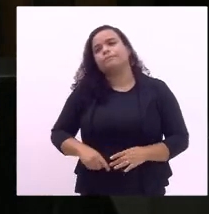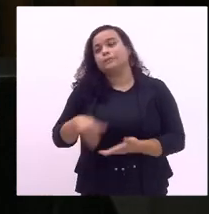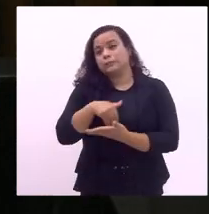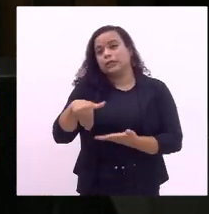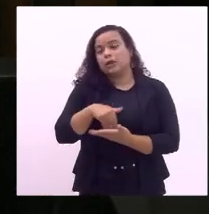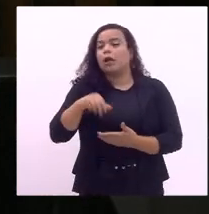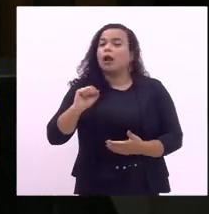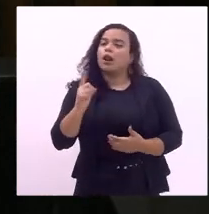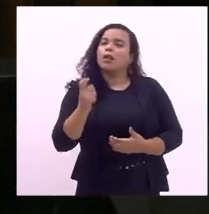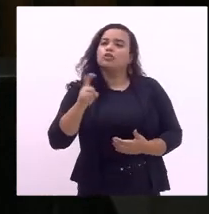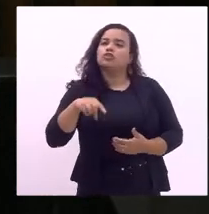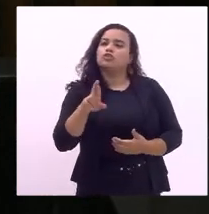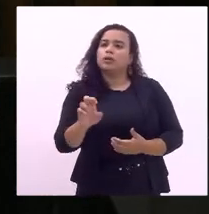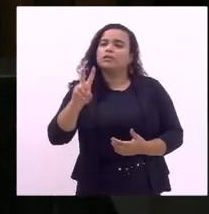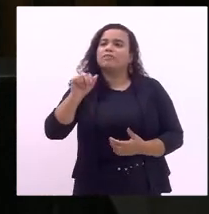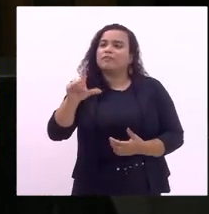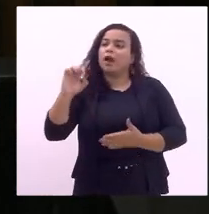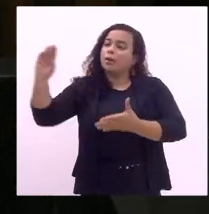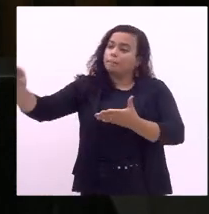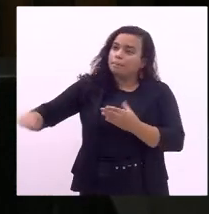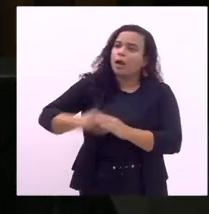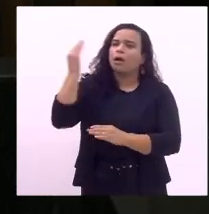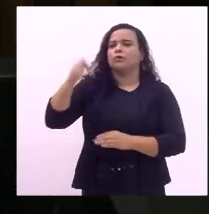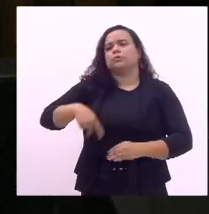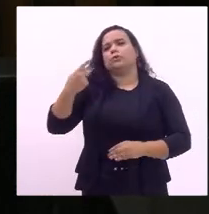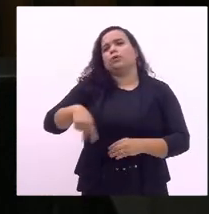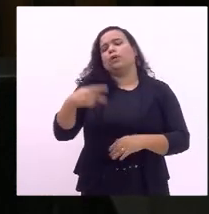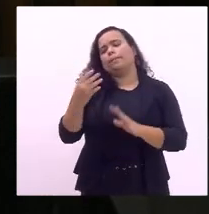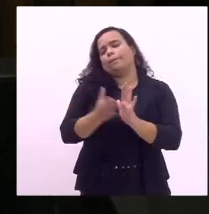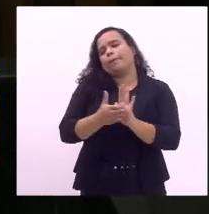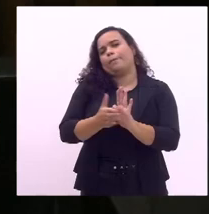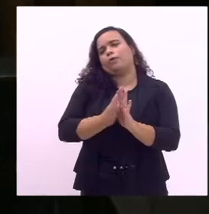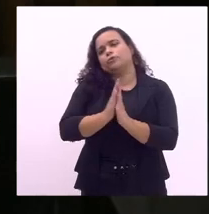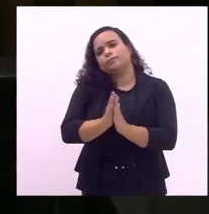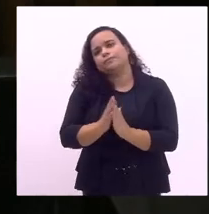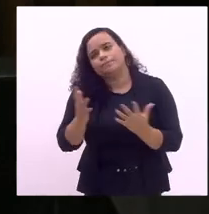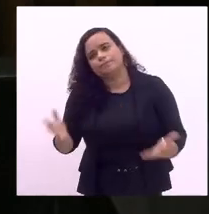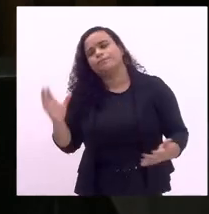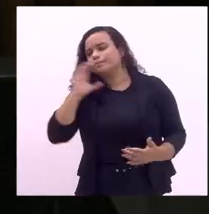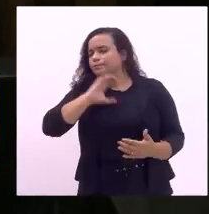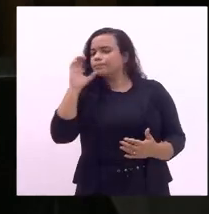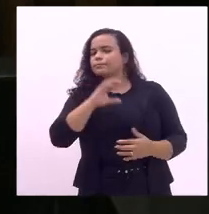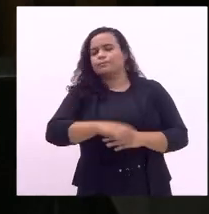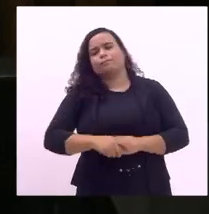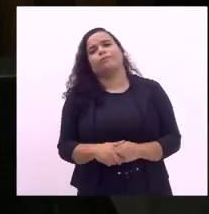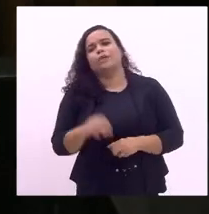Valle, mande para cá com urgência essa proposta. Não dá para esperar